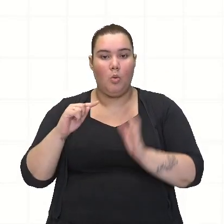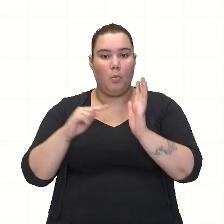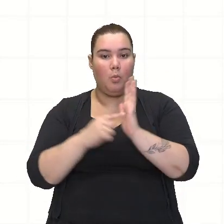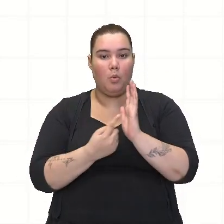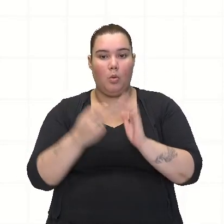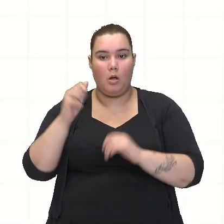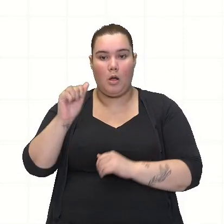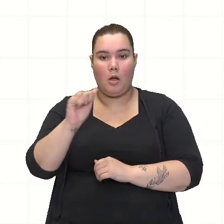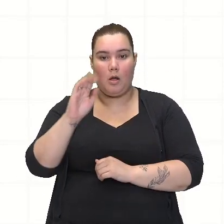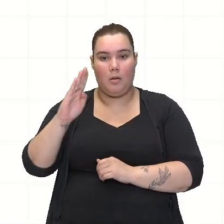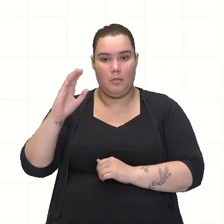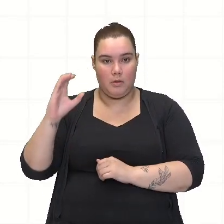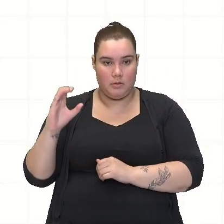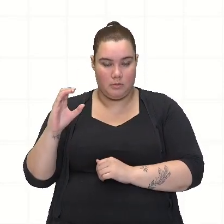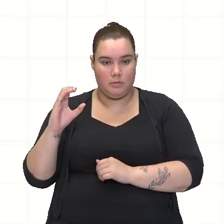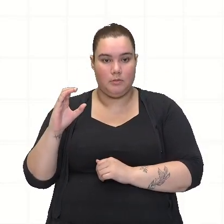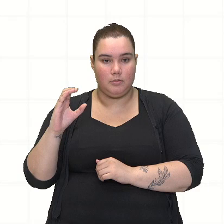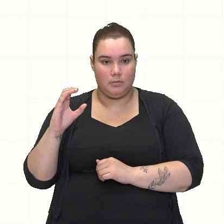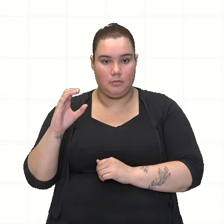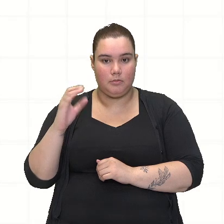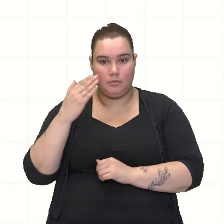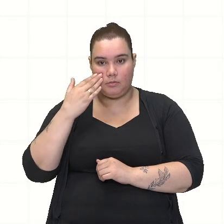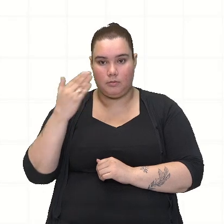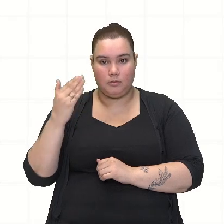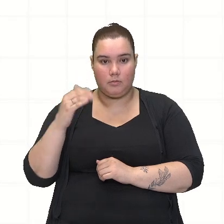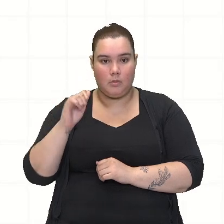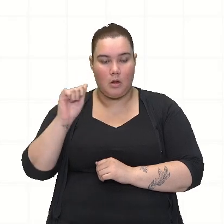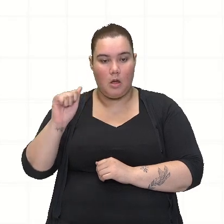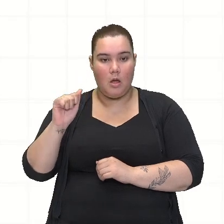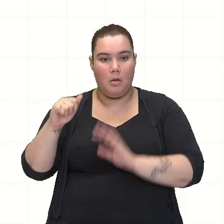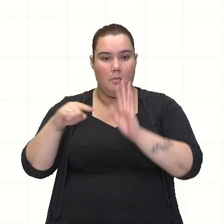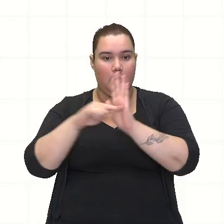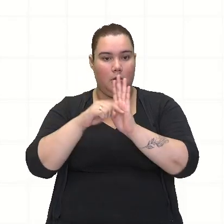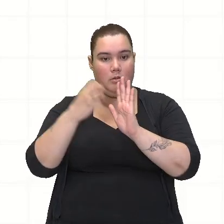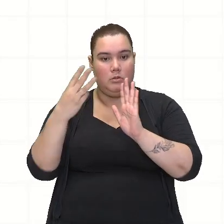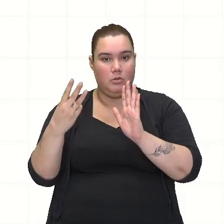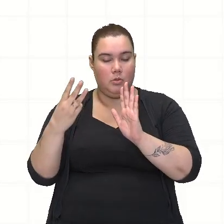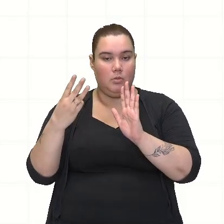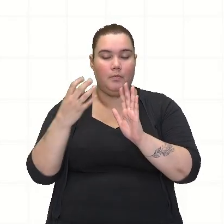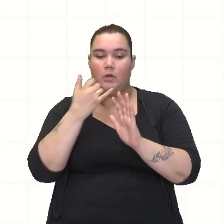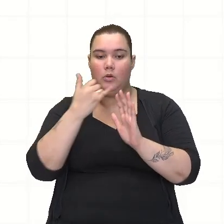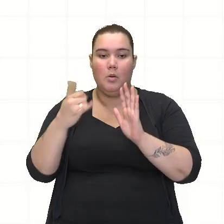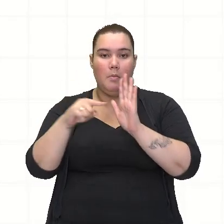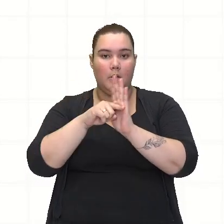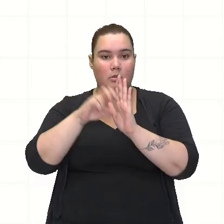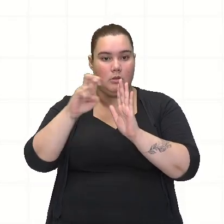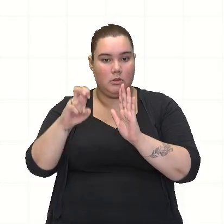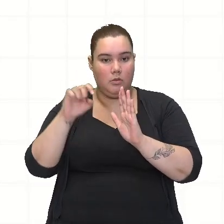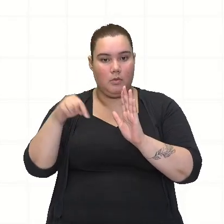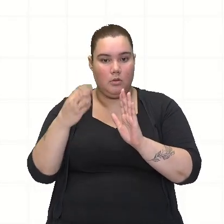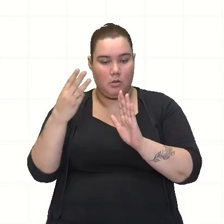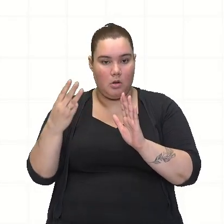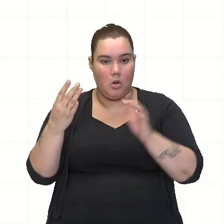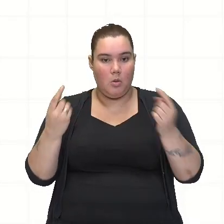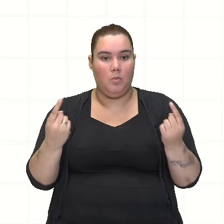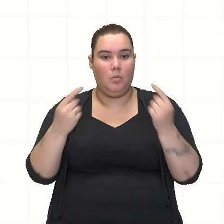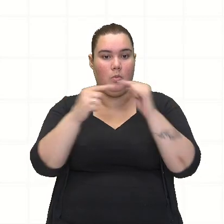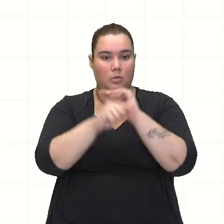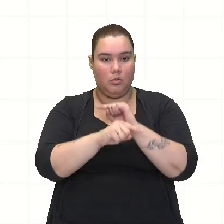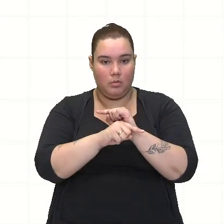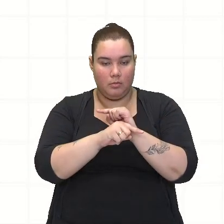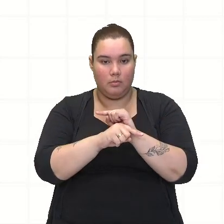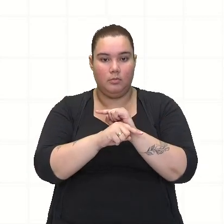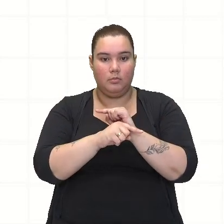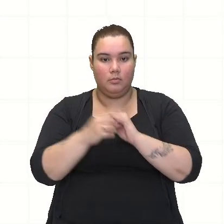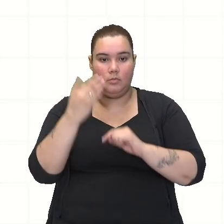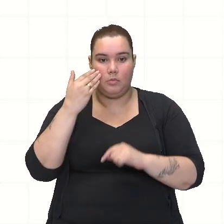pontos ABC, olha a coordenada de A, ó, -5 e 3. Ele não disse que elas são invertidas, olha, inverteu aqui no